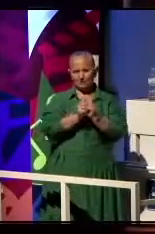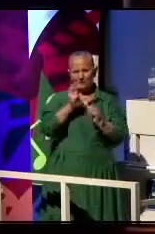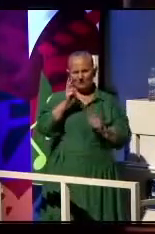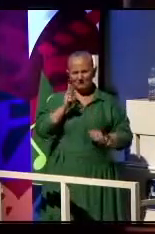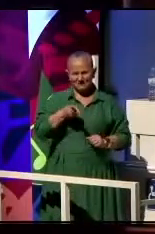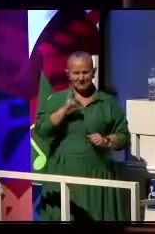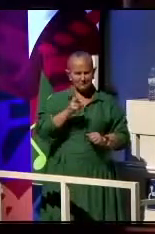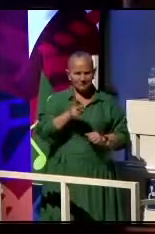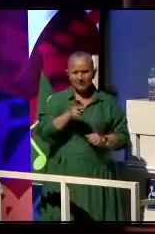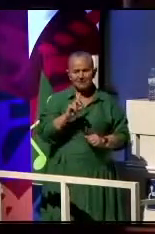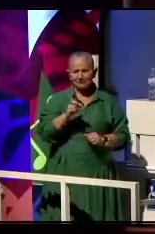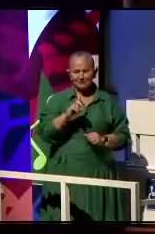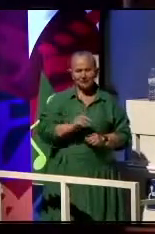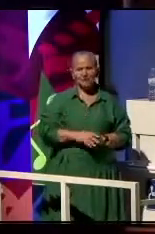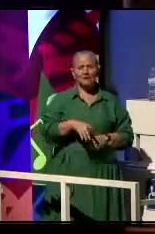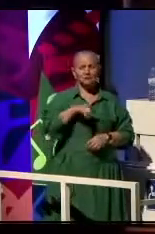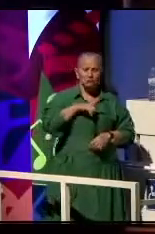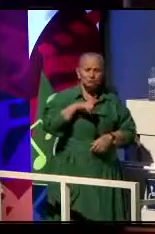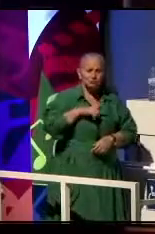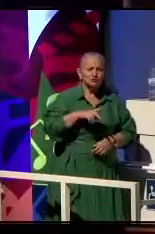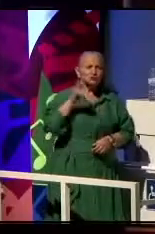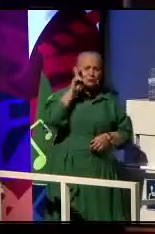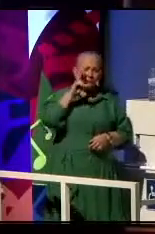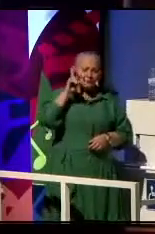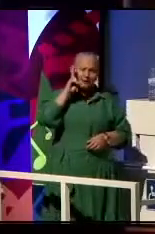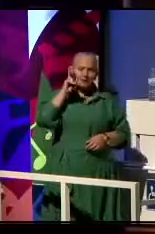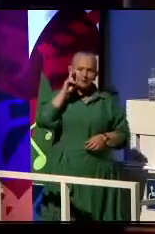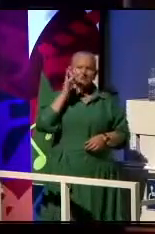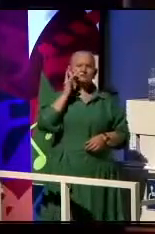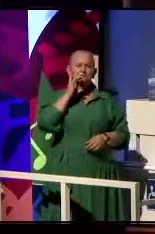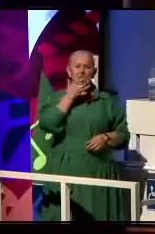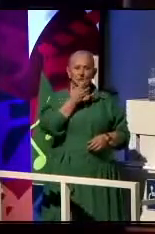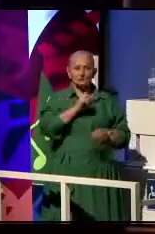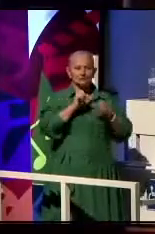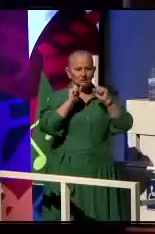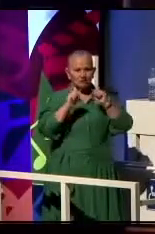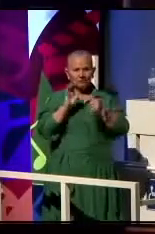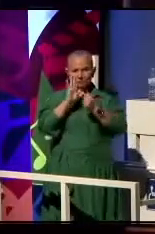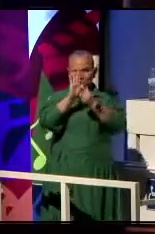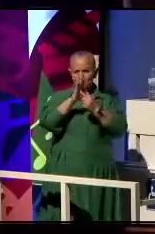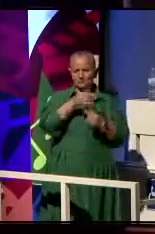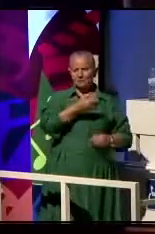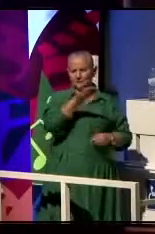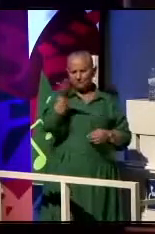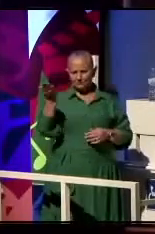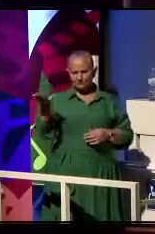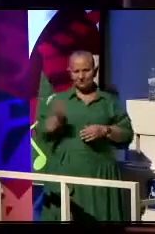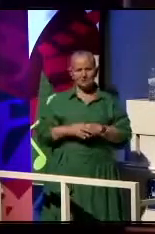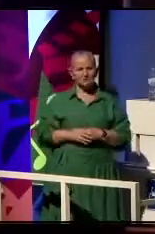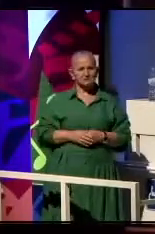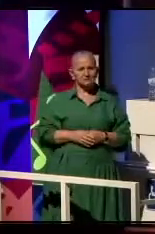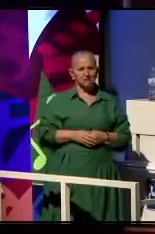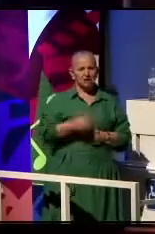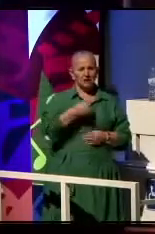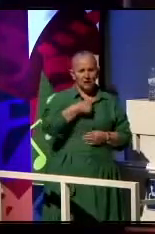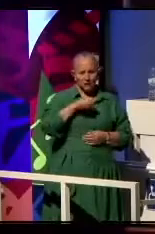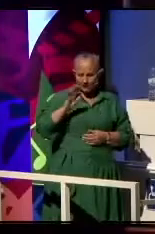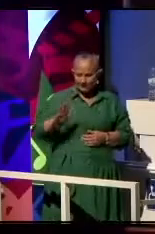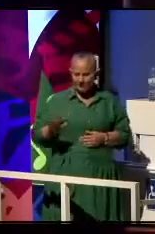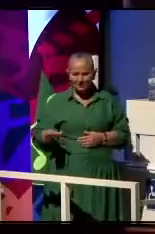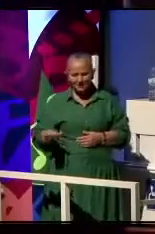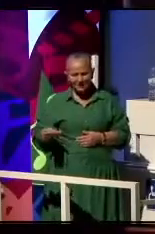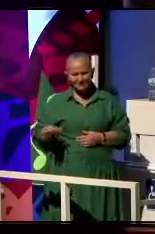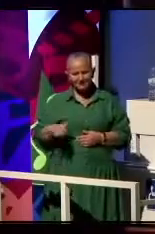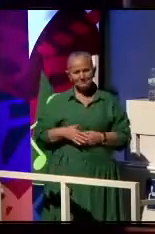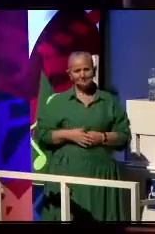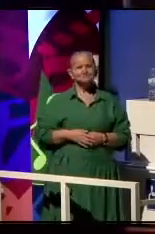E eu tenho uma lembrança que pode ilustrar aqui para vocês, que é linda. Eu pequena, não sei a minha